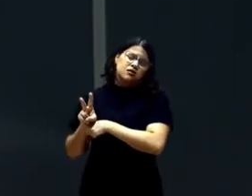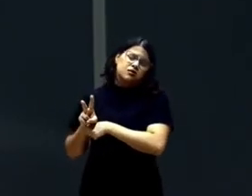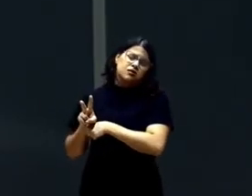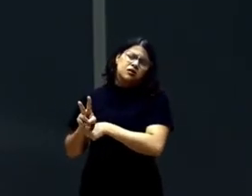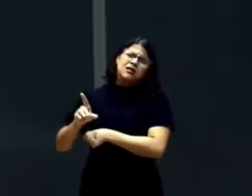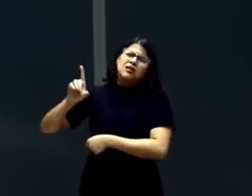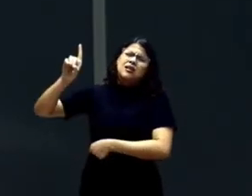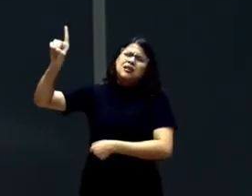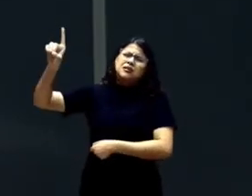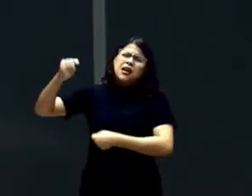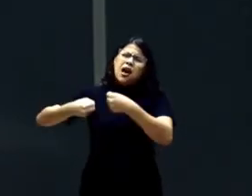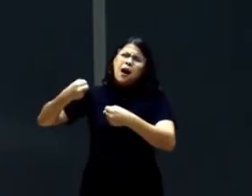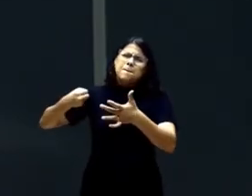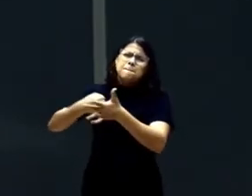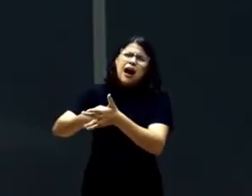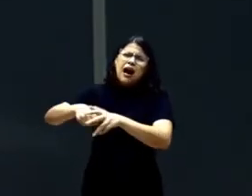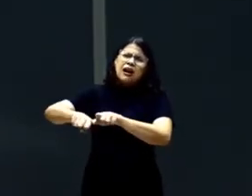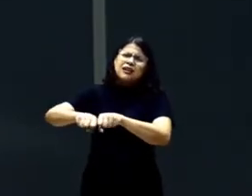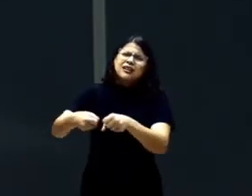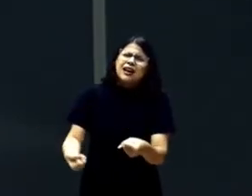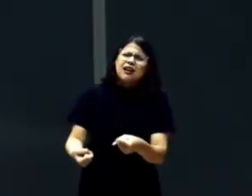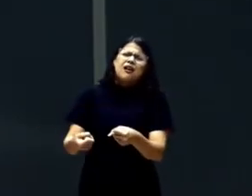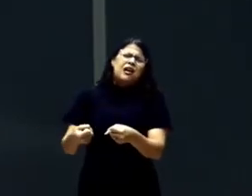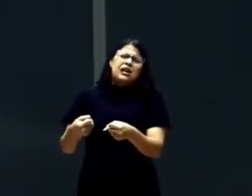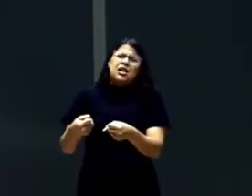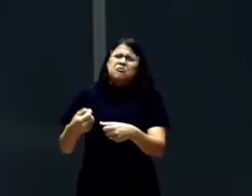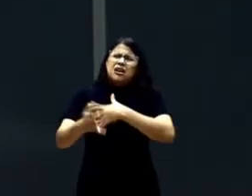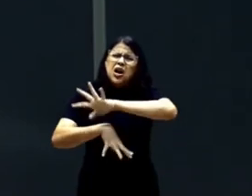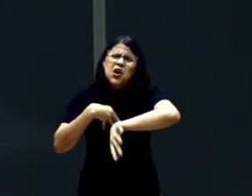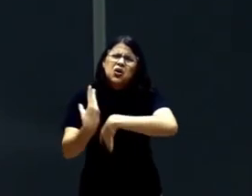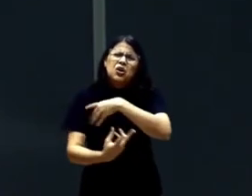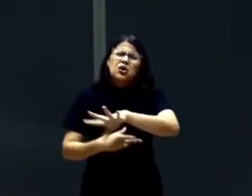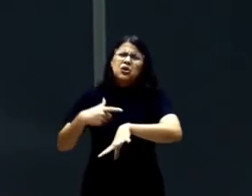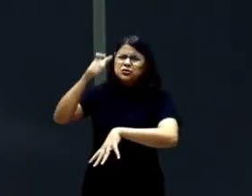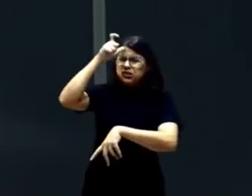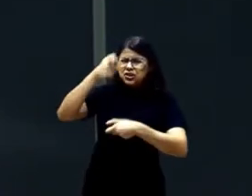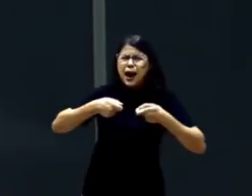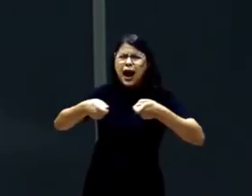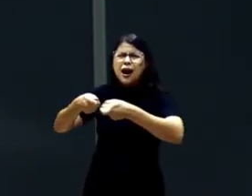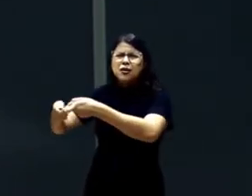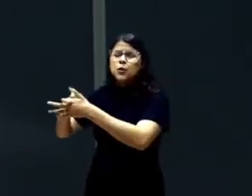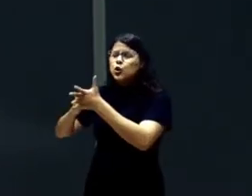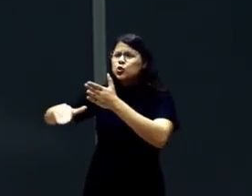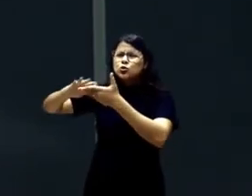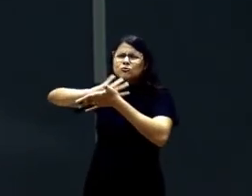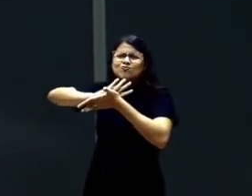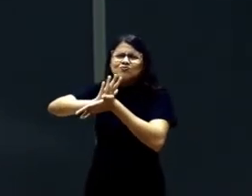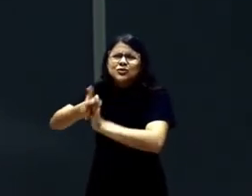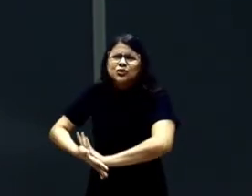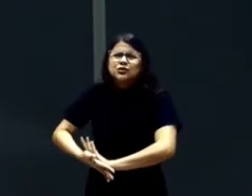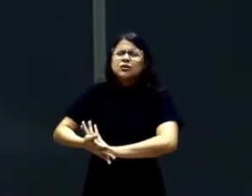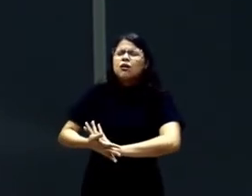todo o acidente, toda a confusão, toda a investida do mal. Cobre os Teus filhos com